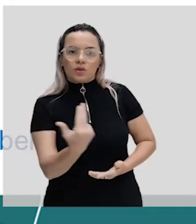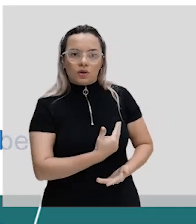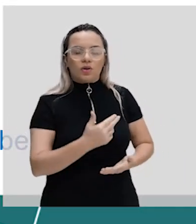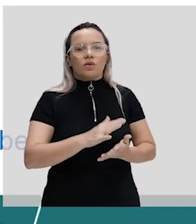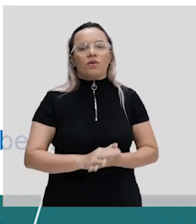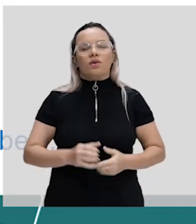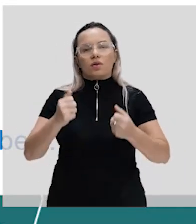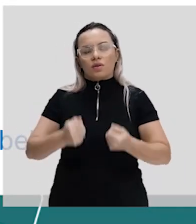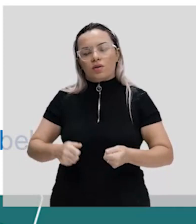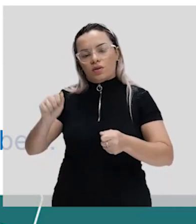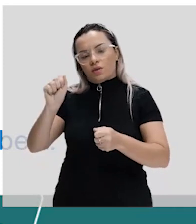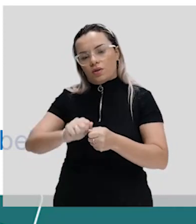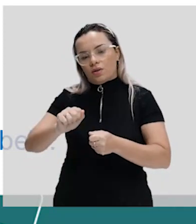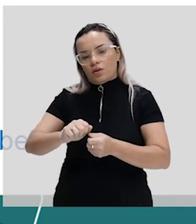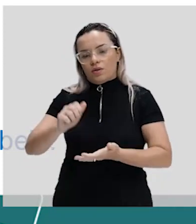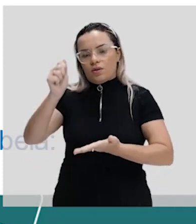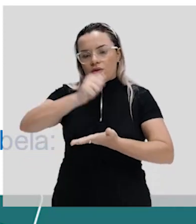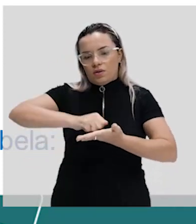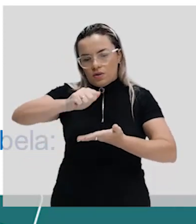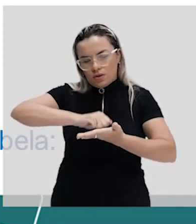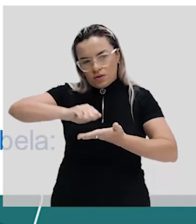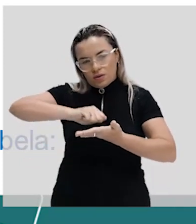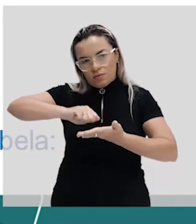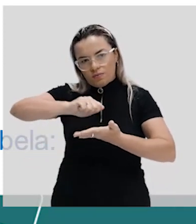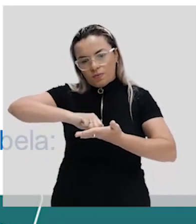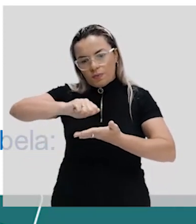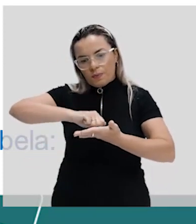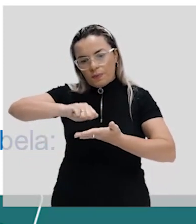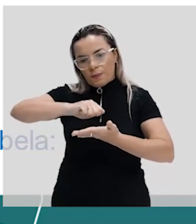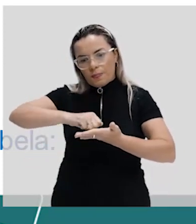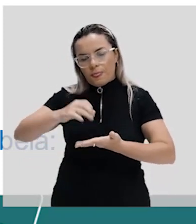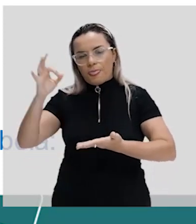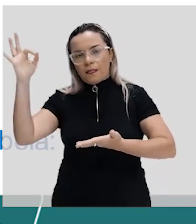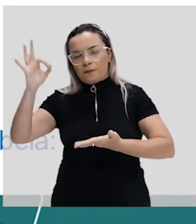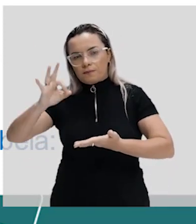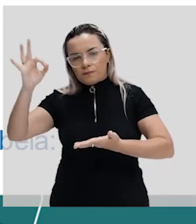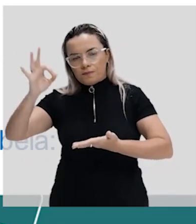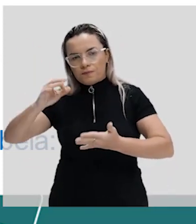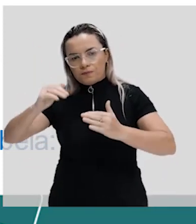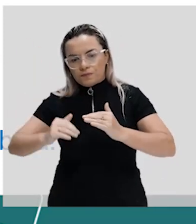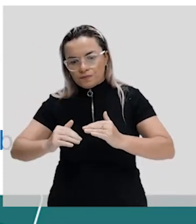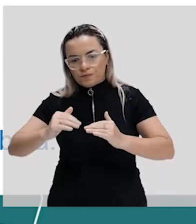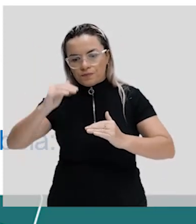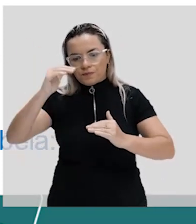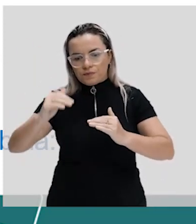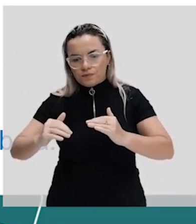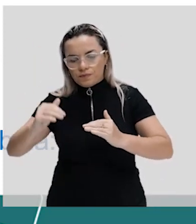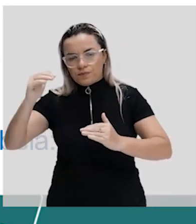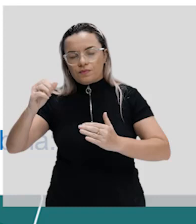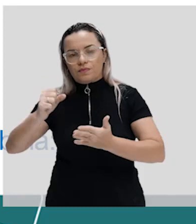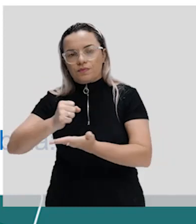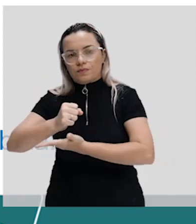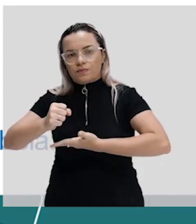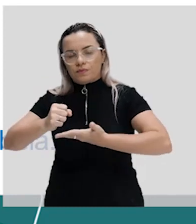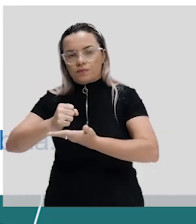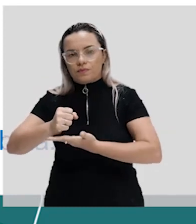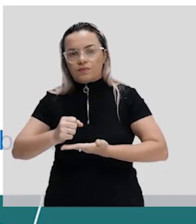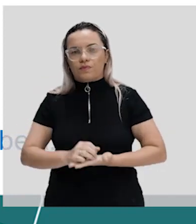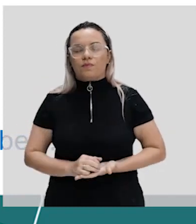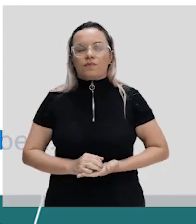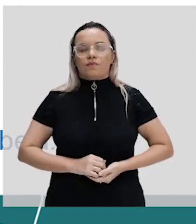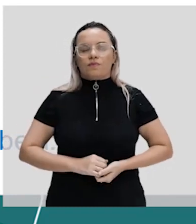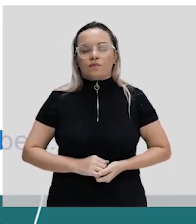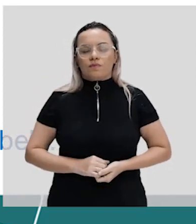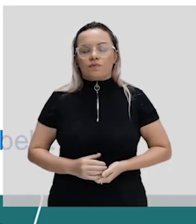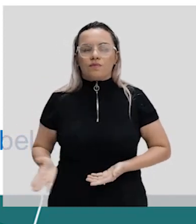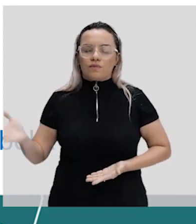Nós vamos reescrever esses percentuais de aumentos com base nesse aumento, tá?